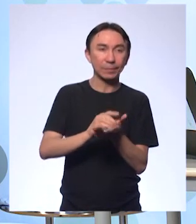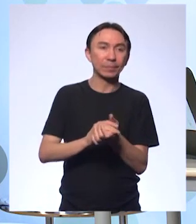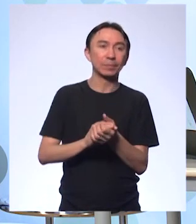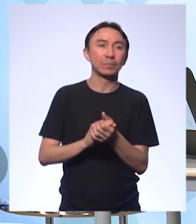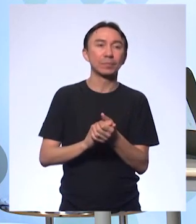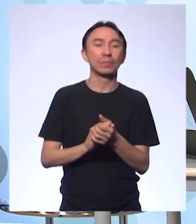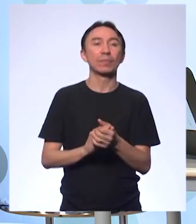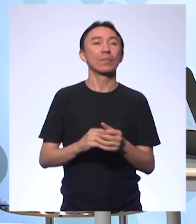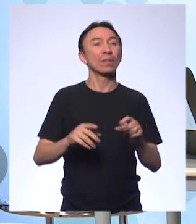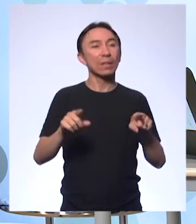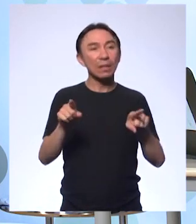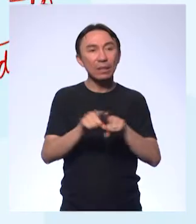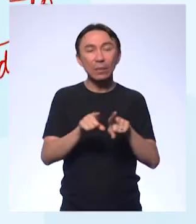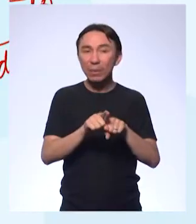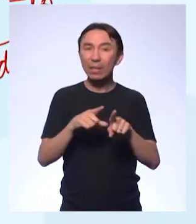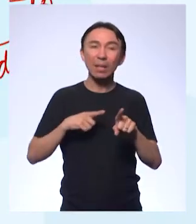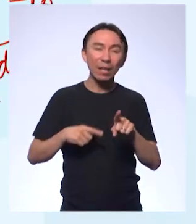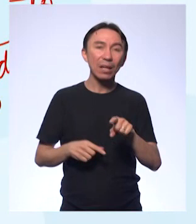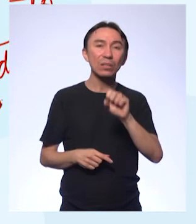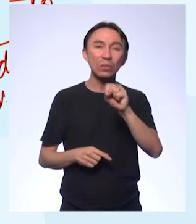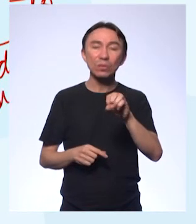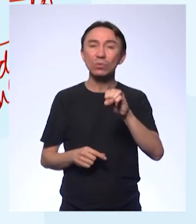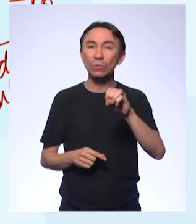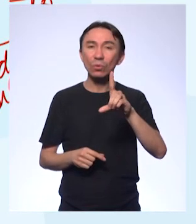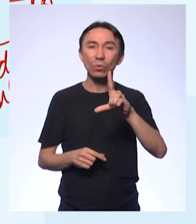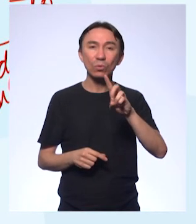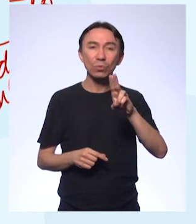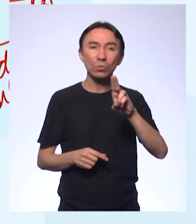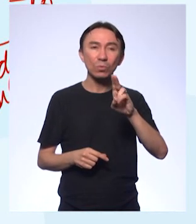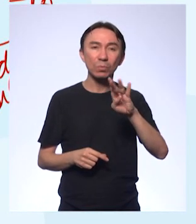e a solubilidade.